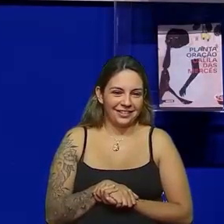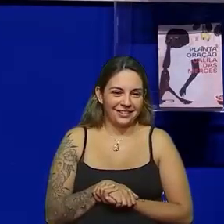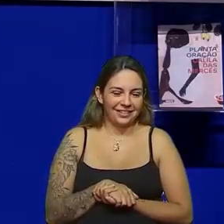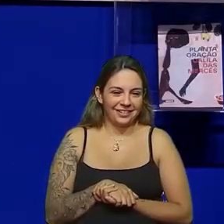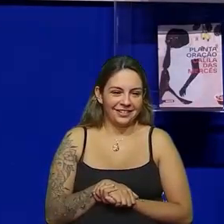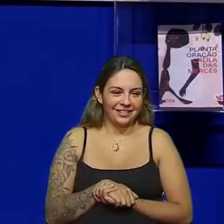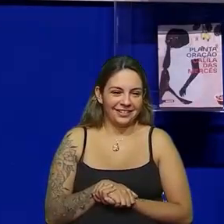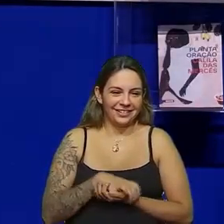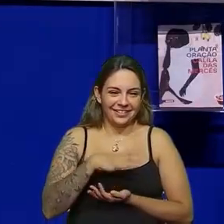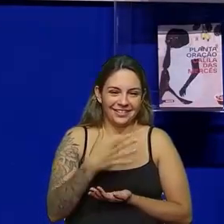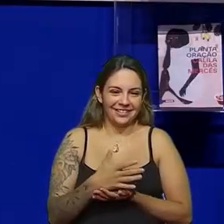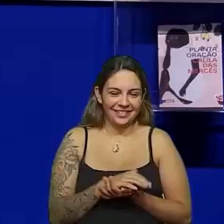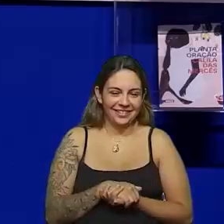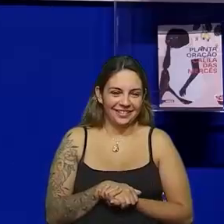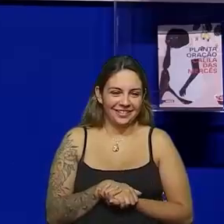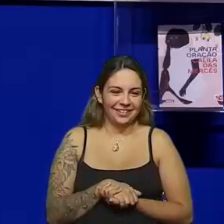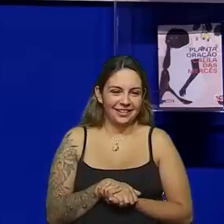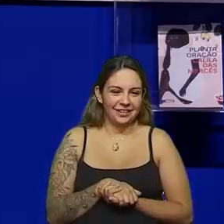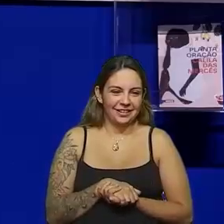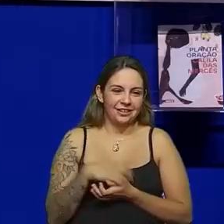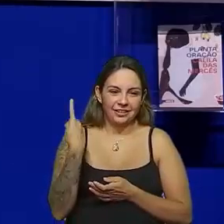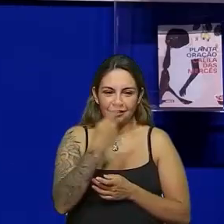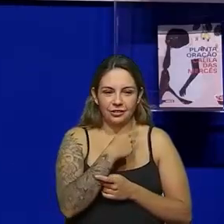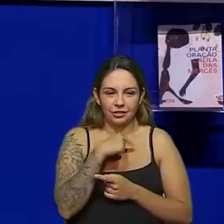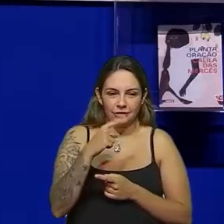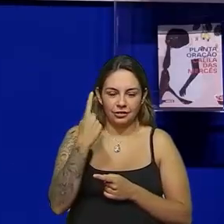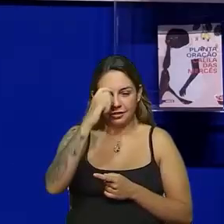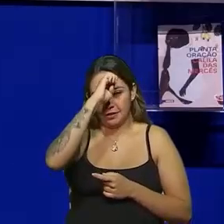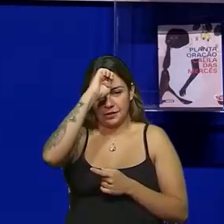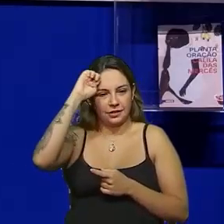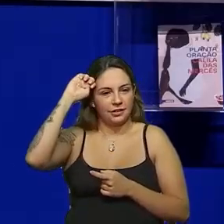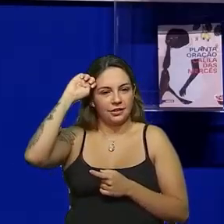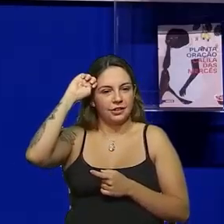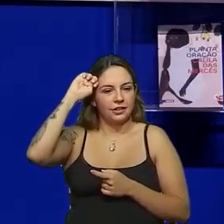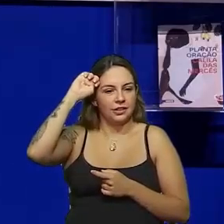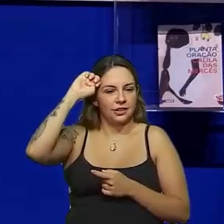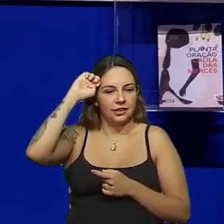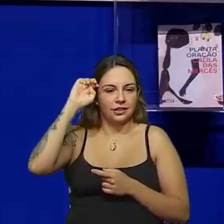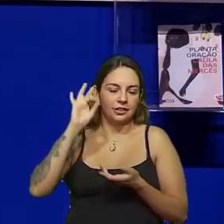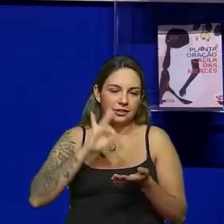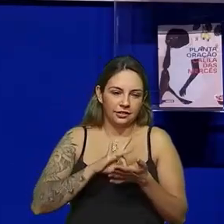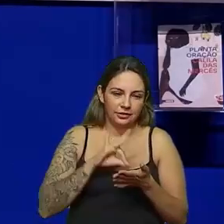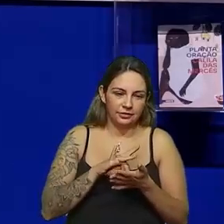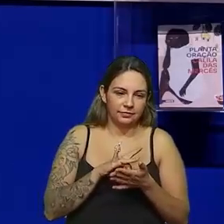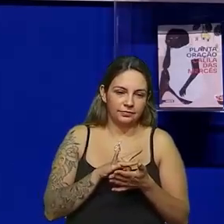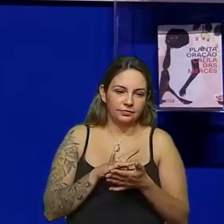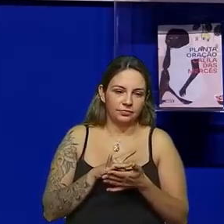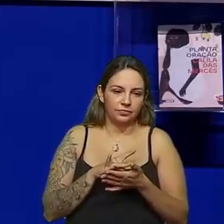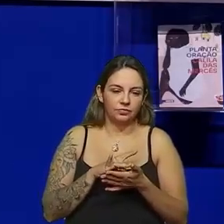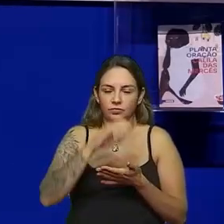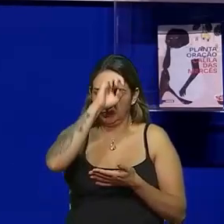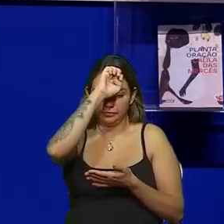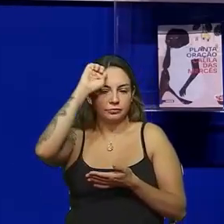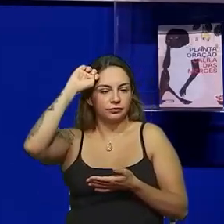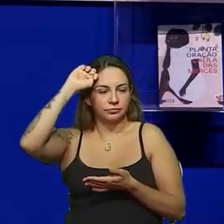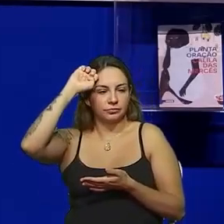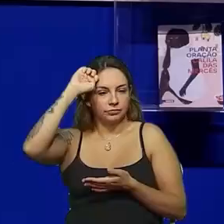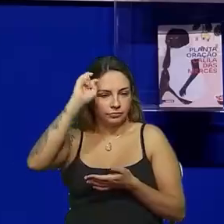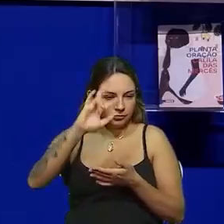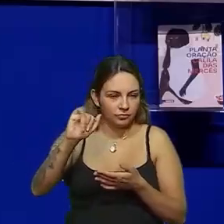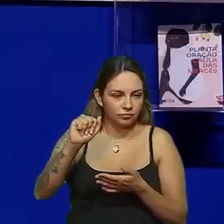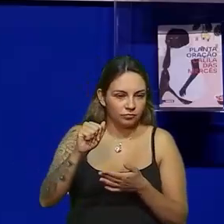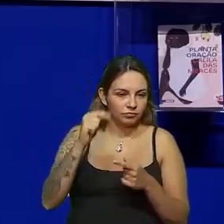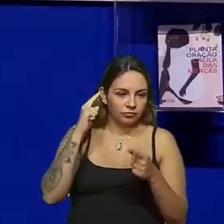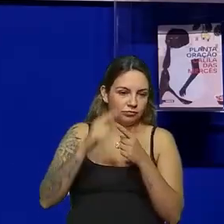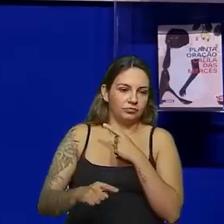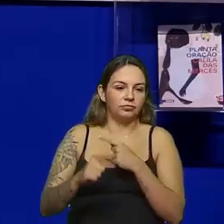Estamos aqui. de nos apontar uma ética que efetivamente é ética que vai